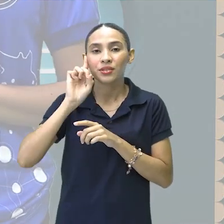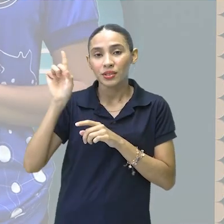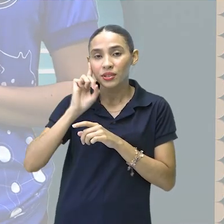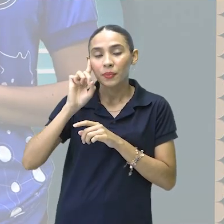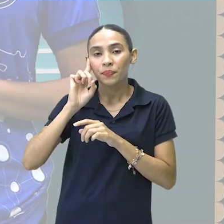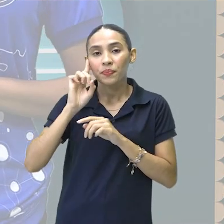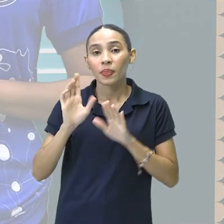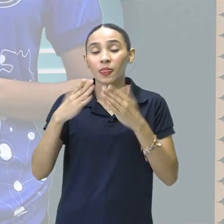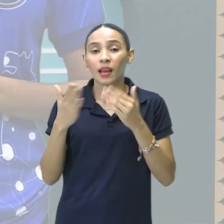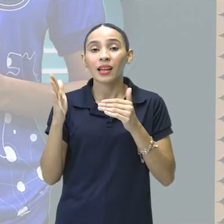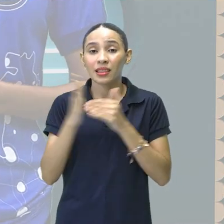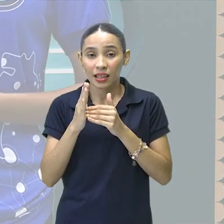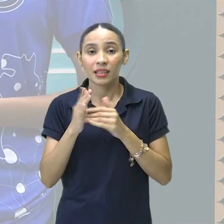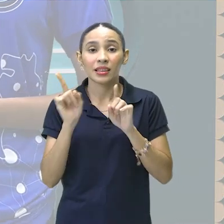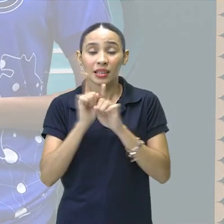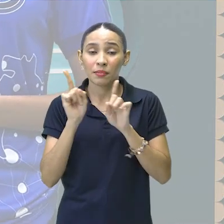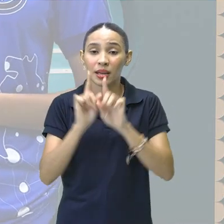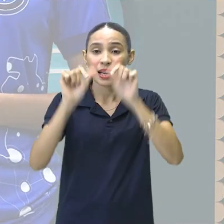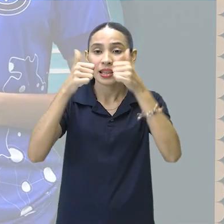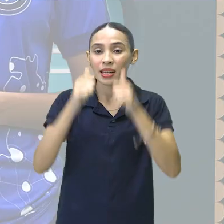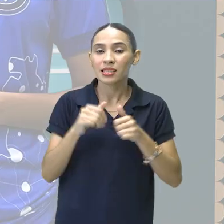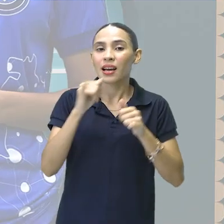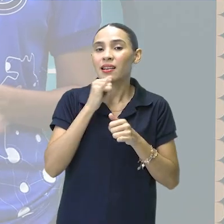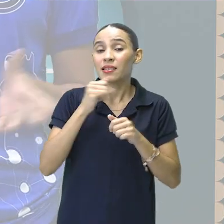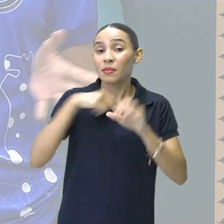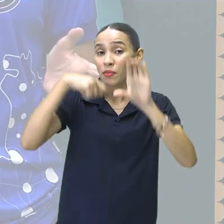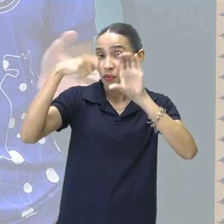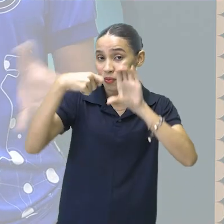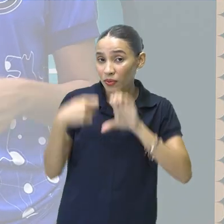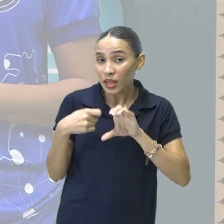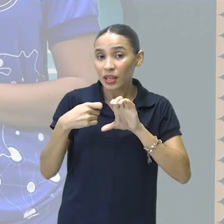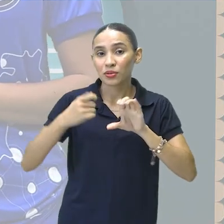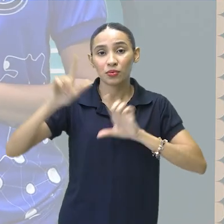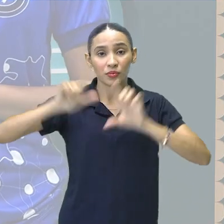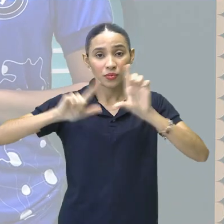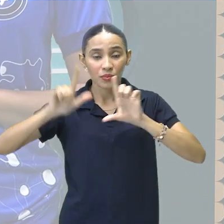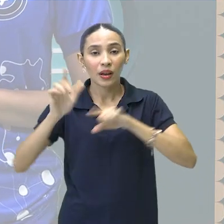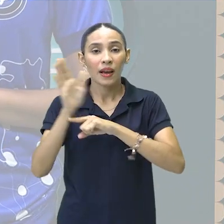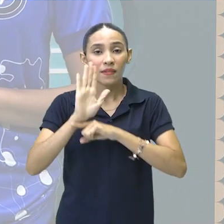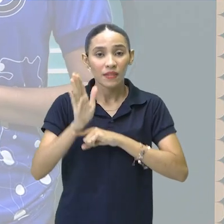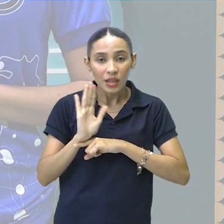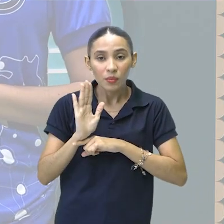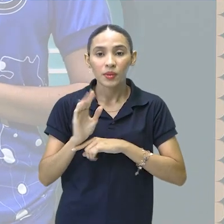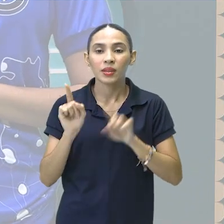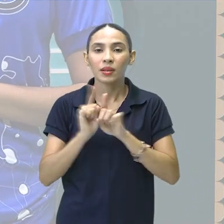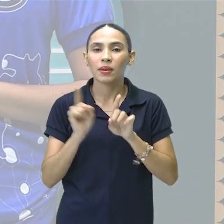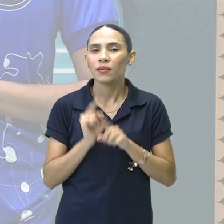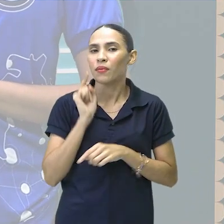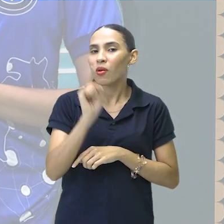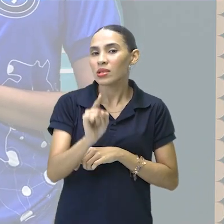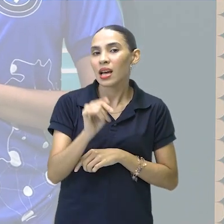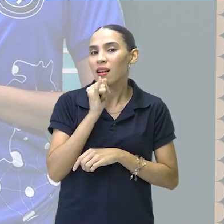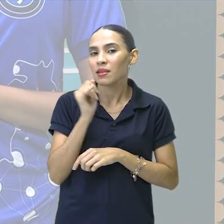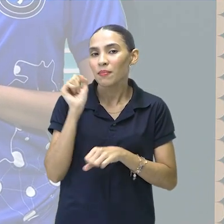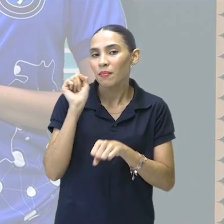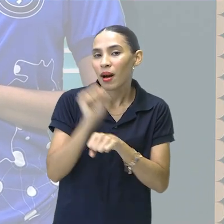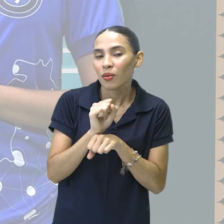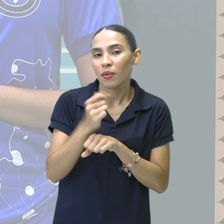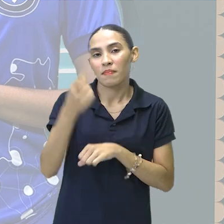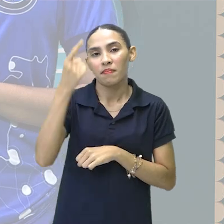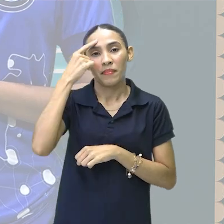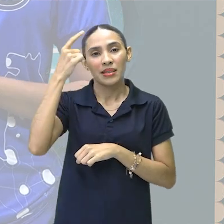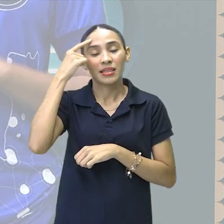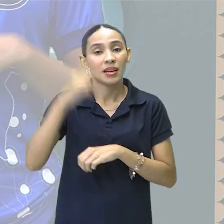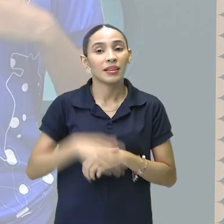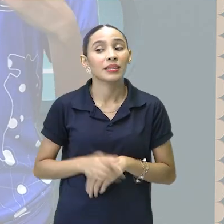dia. Até mesmo para analisar aquele vídeo, a novela, o filme. Quantas vezes você já não parou para